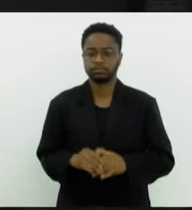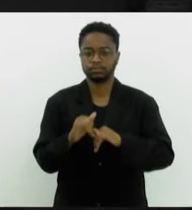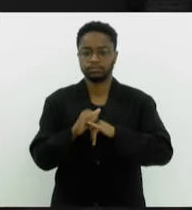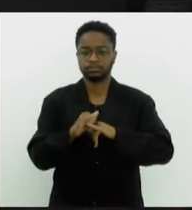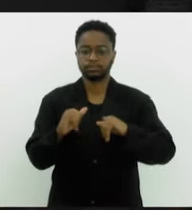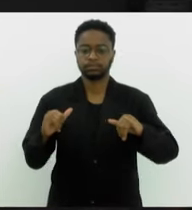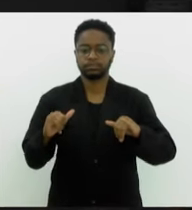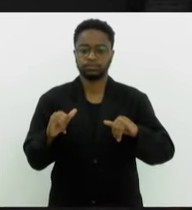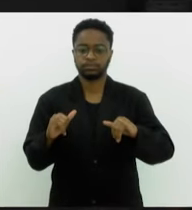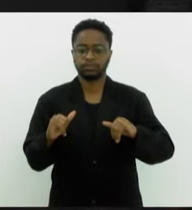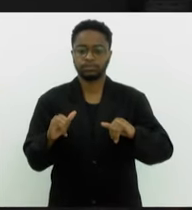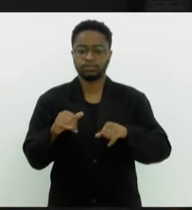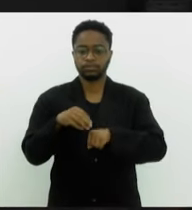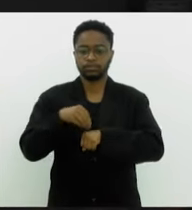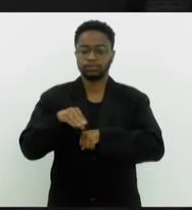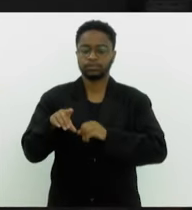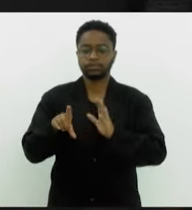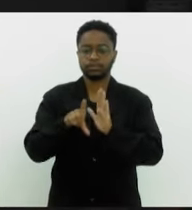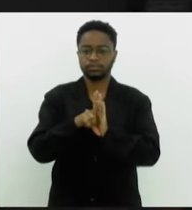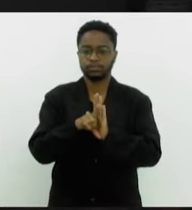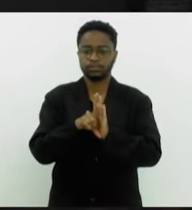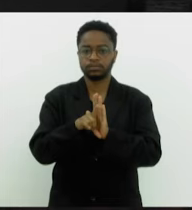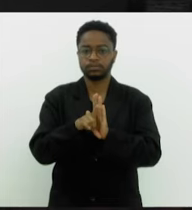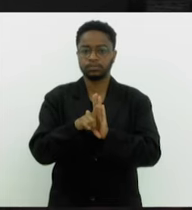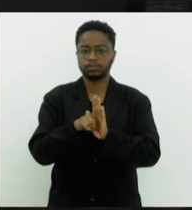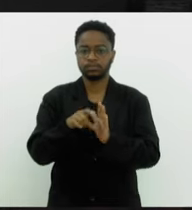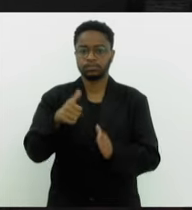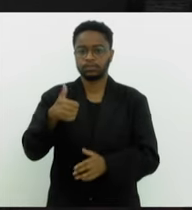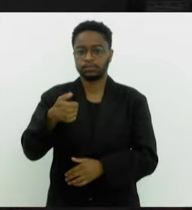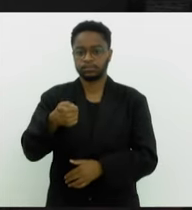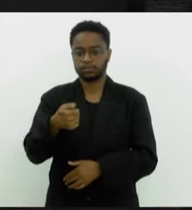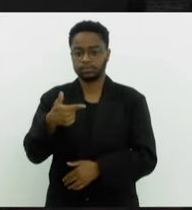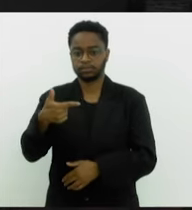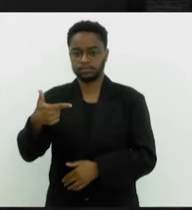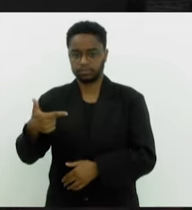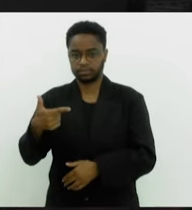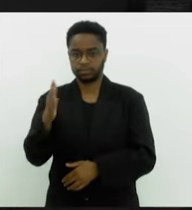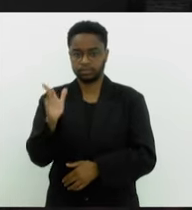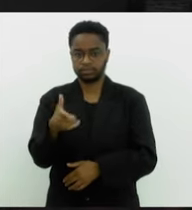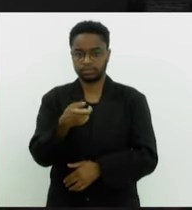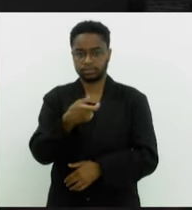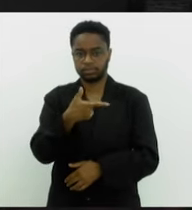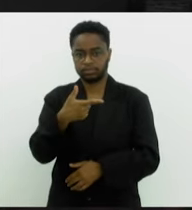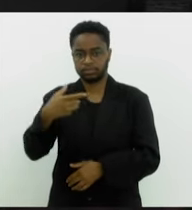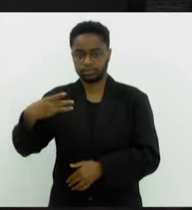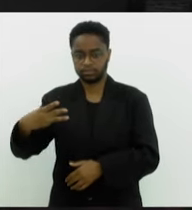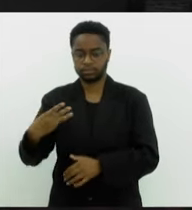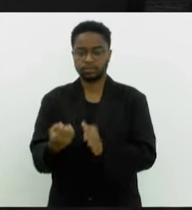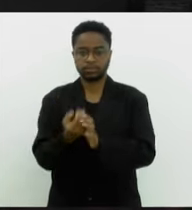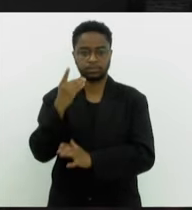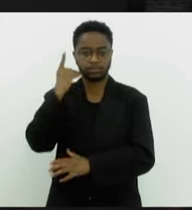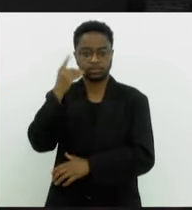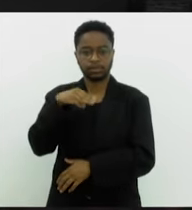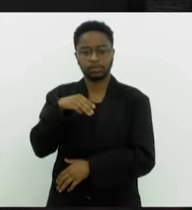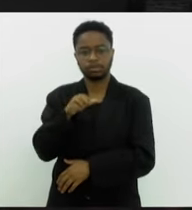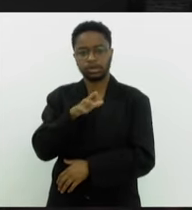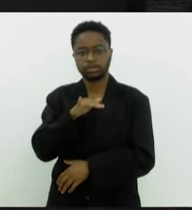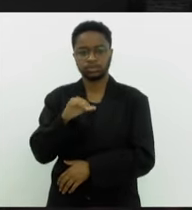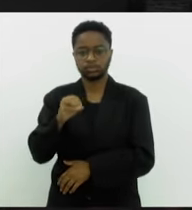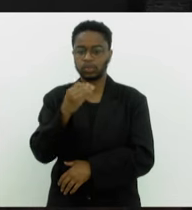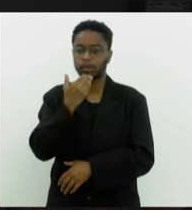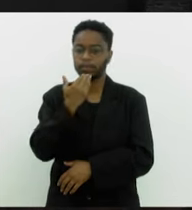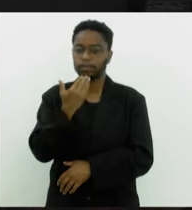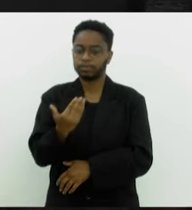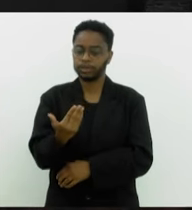Anuncio. Indicação legislativa número 172/2023, deputado Márcio Galberto, que solicita